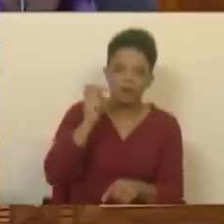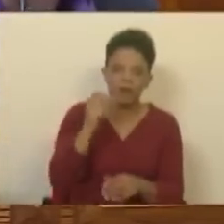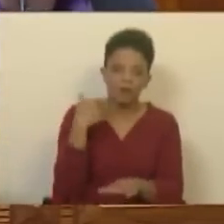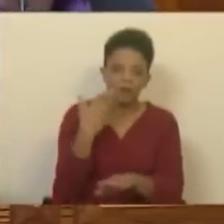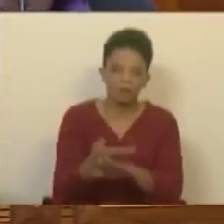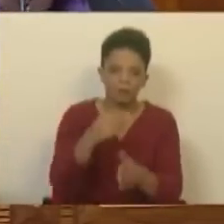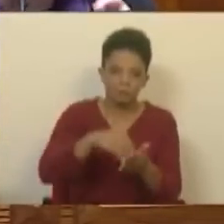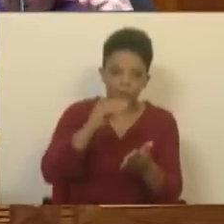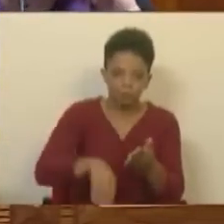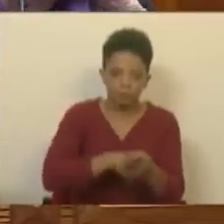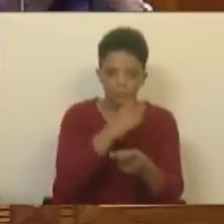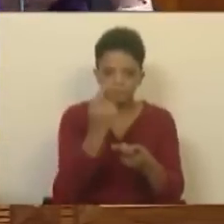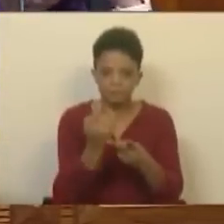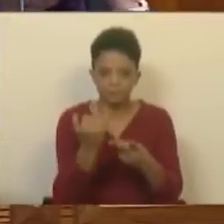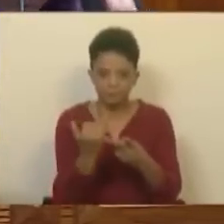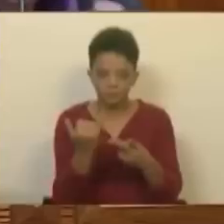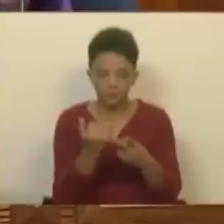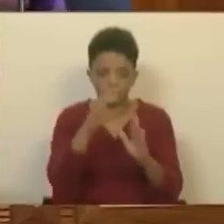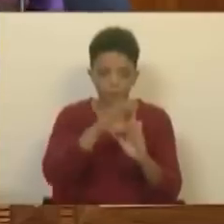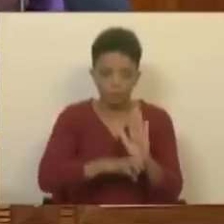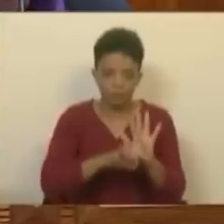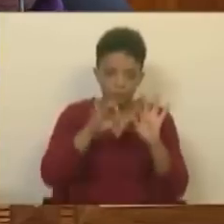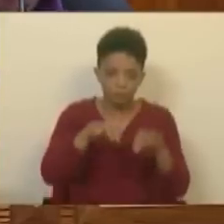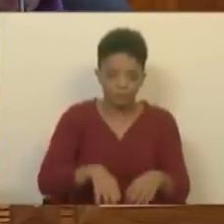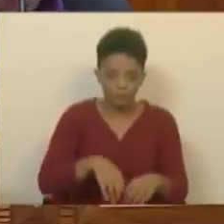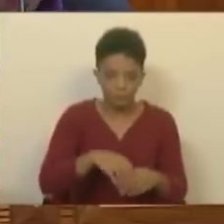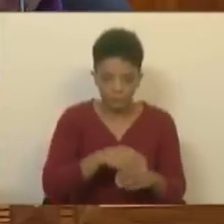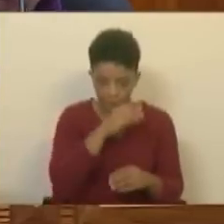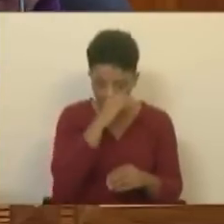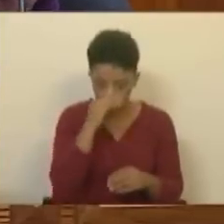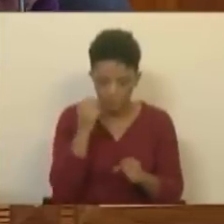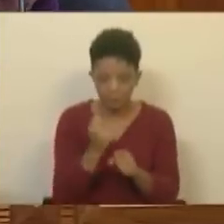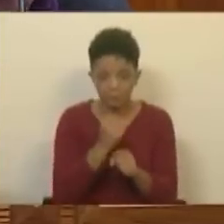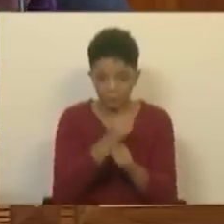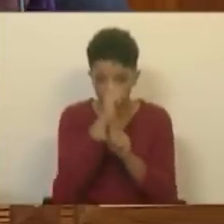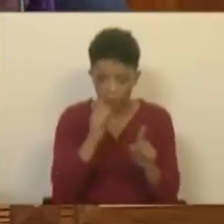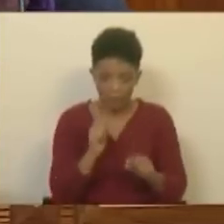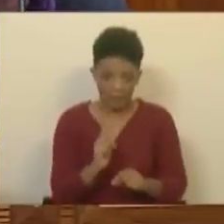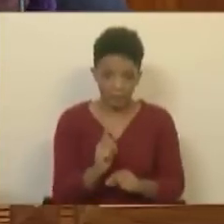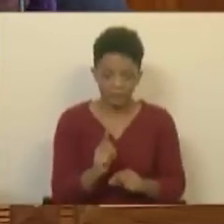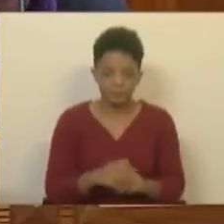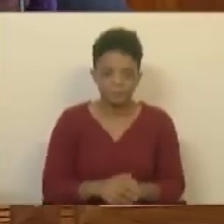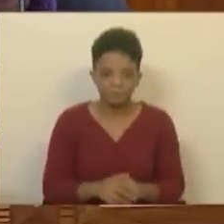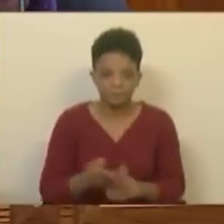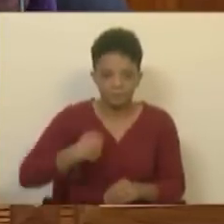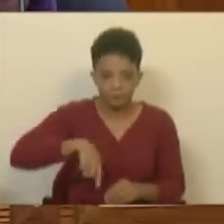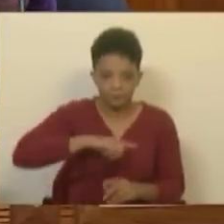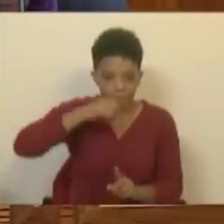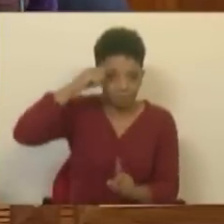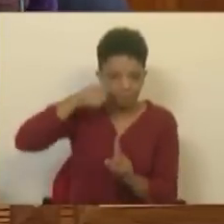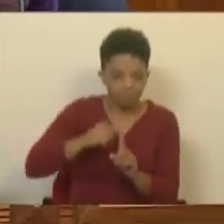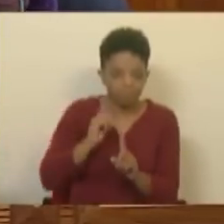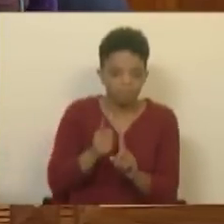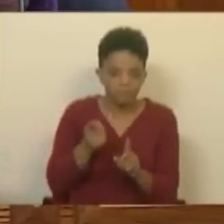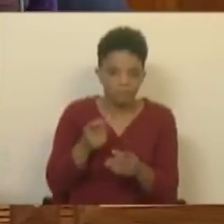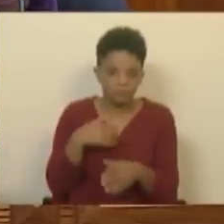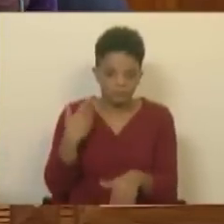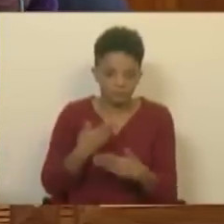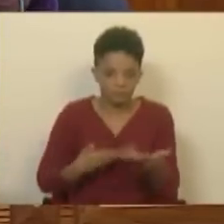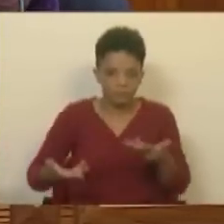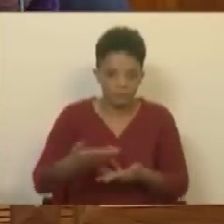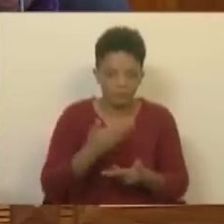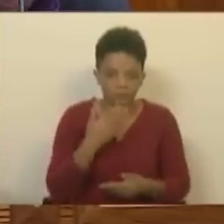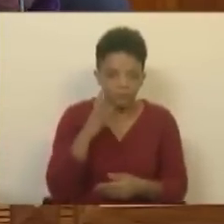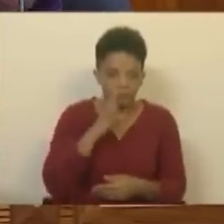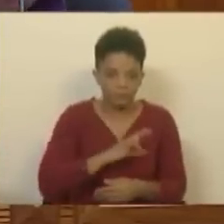vincular e a segunda lugar é acabar com precariedade no ensino da função do centro é isso que visamos precisamente neste processo nucicial